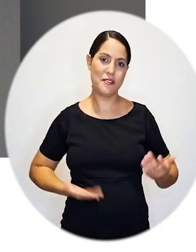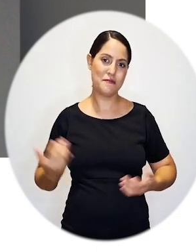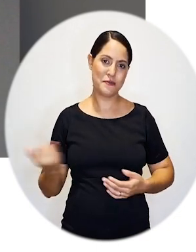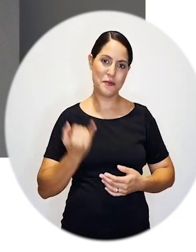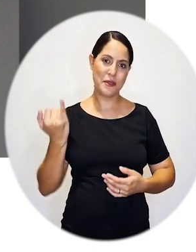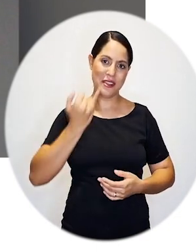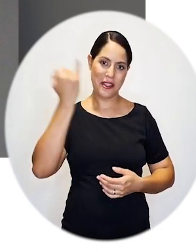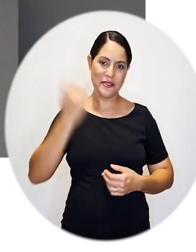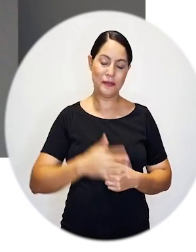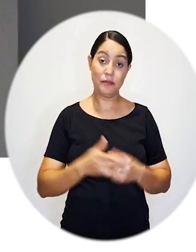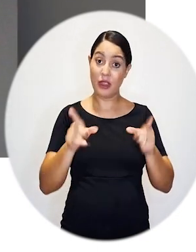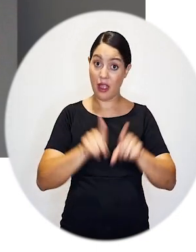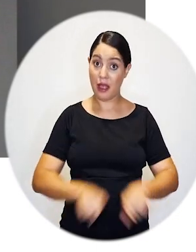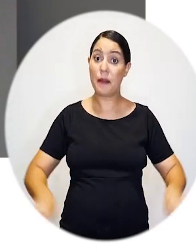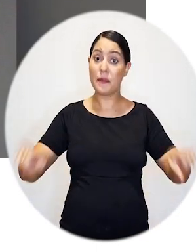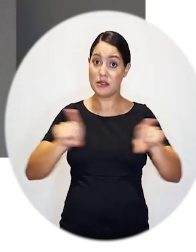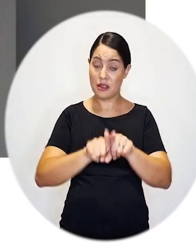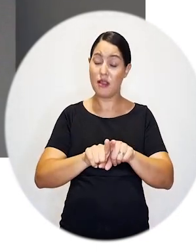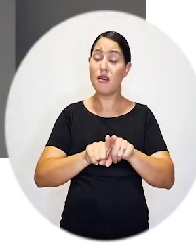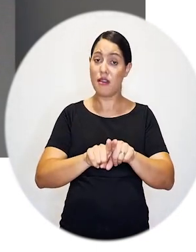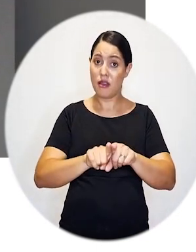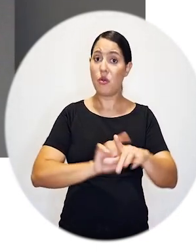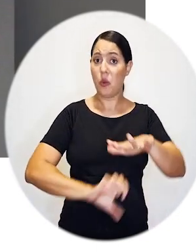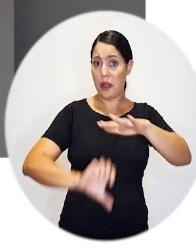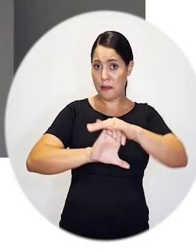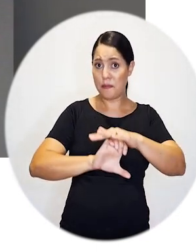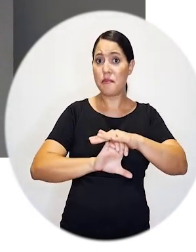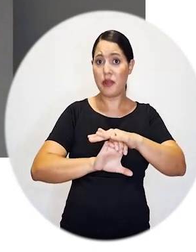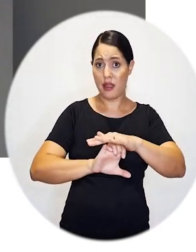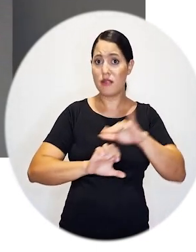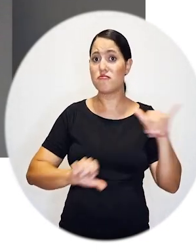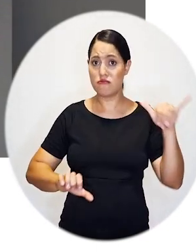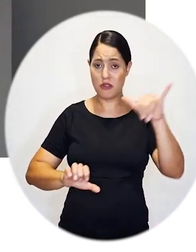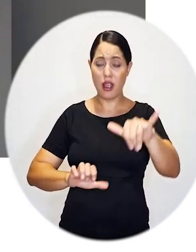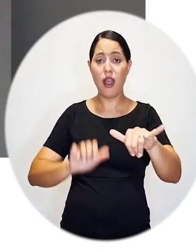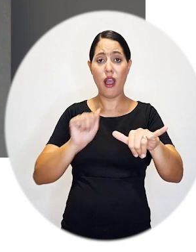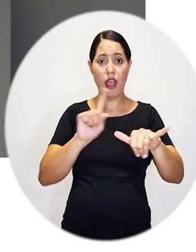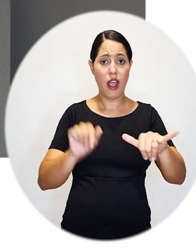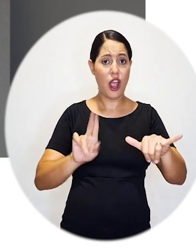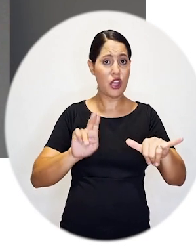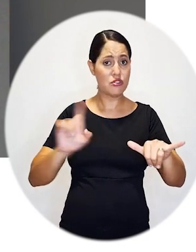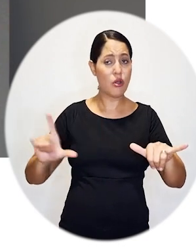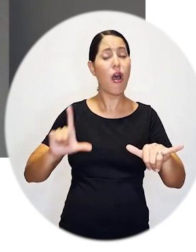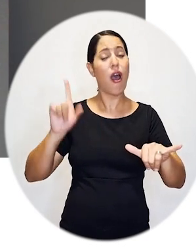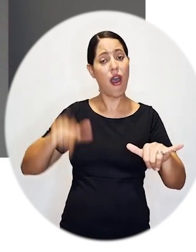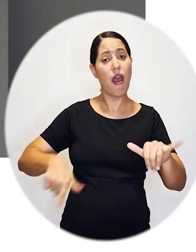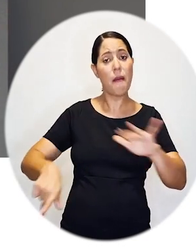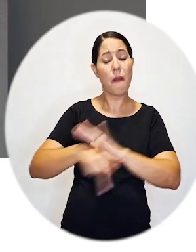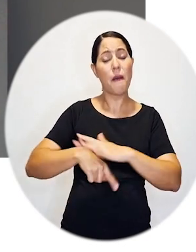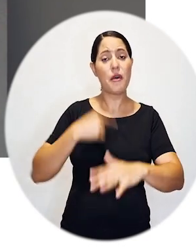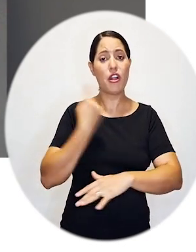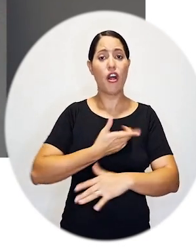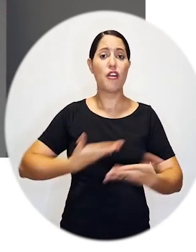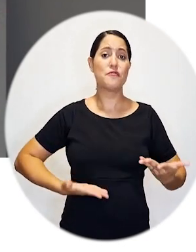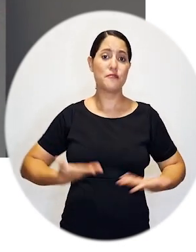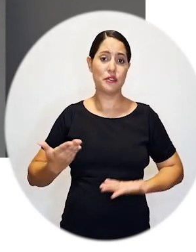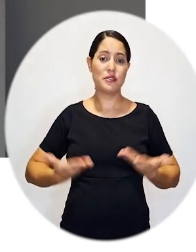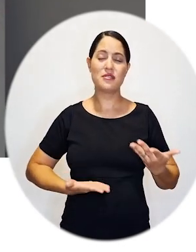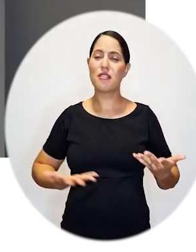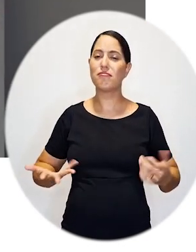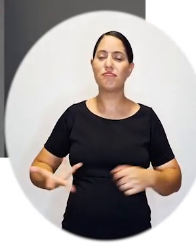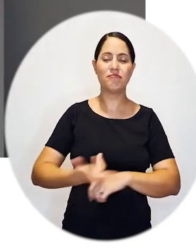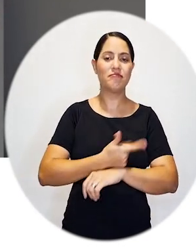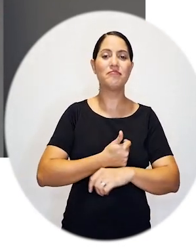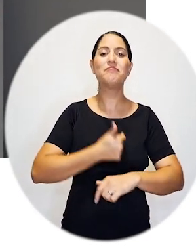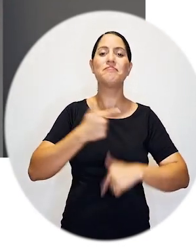ampliando o acesso aos serviços essenciais. A parceria com a Azul representa mais um passo na valorização da nossa classe